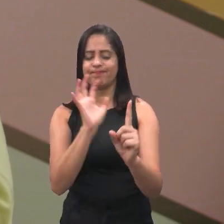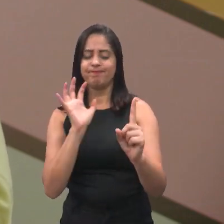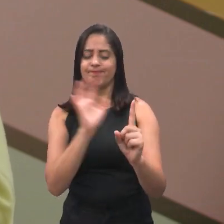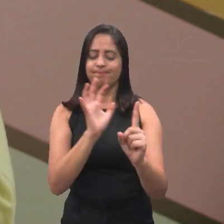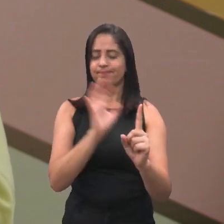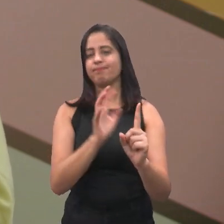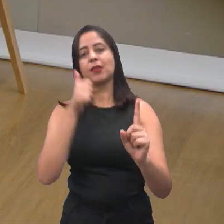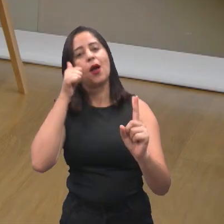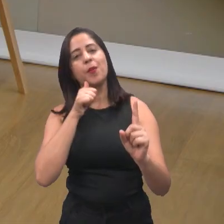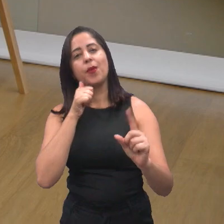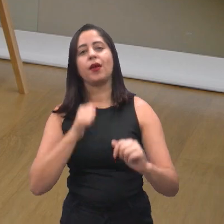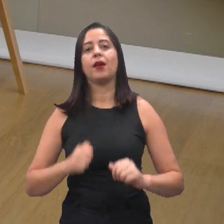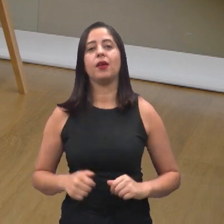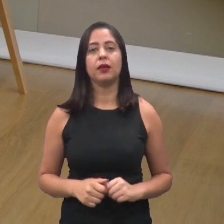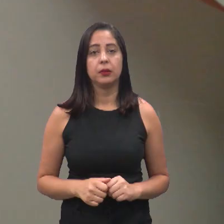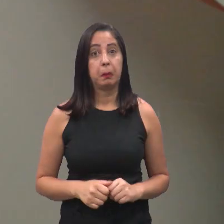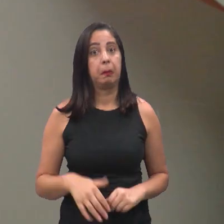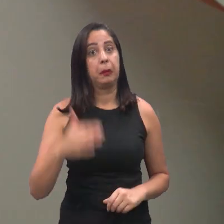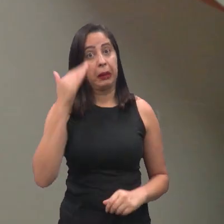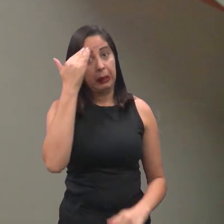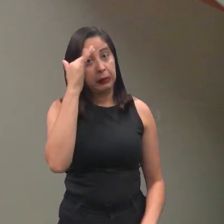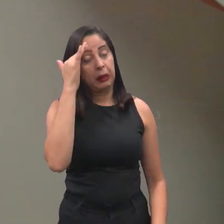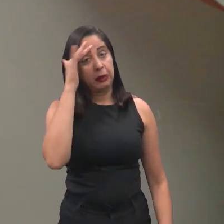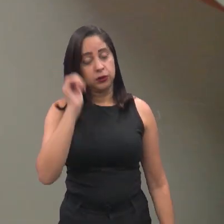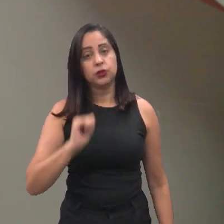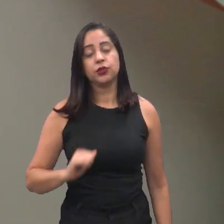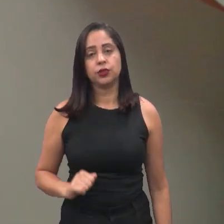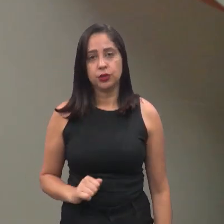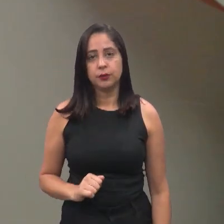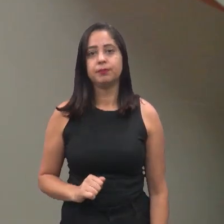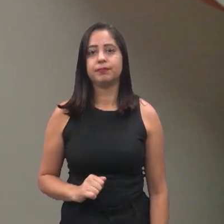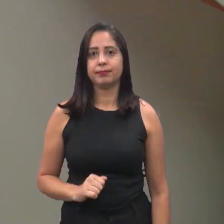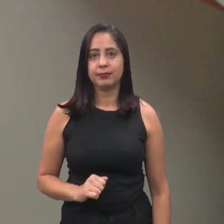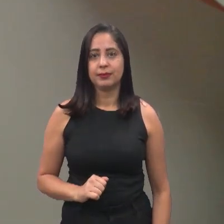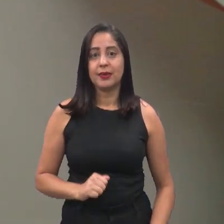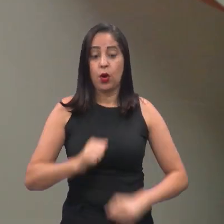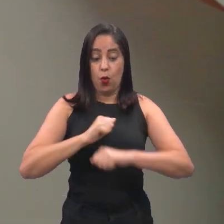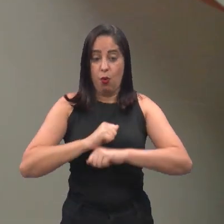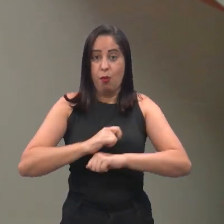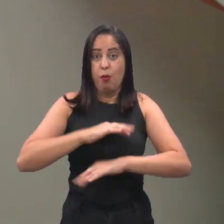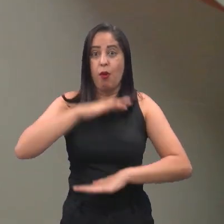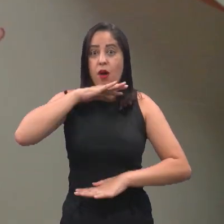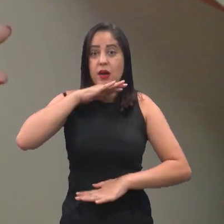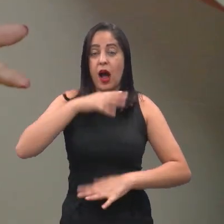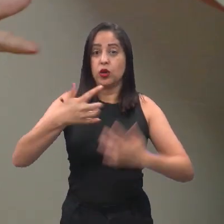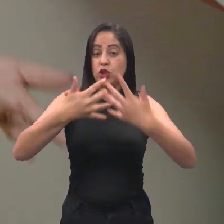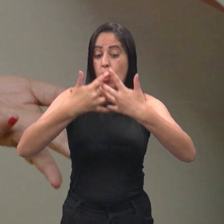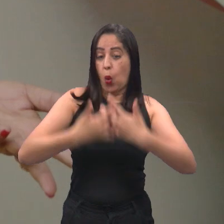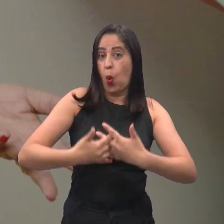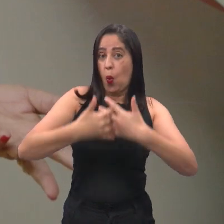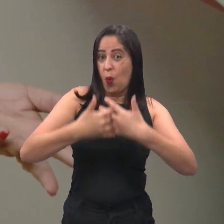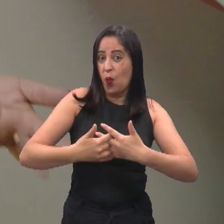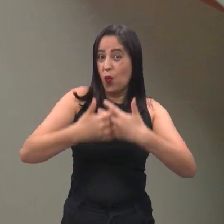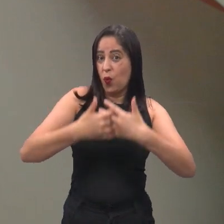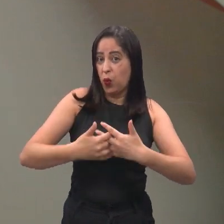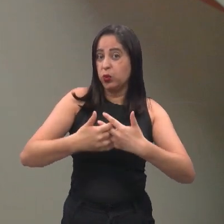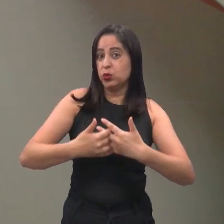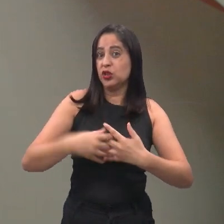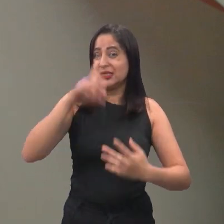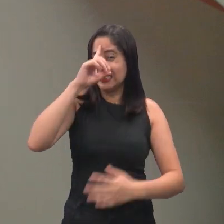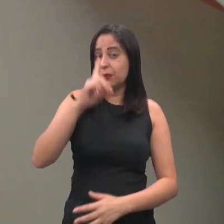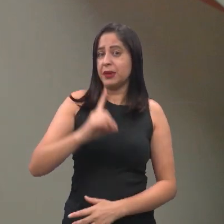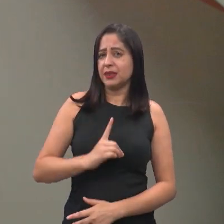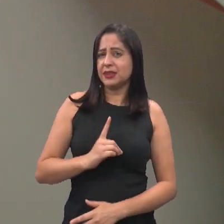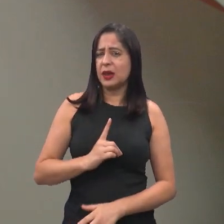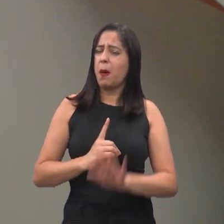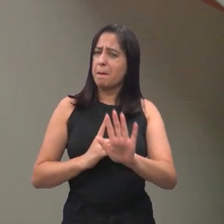mulher. Entendi, Mariana. Bom, gente, muitas vezes o burnout pode ser confundido com a depressão. Mariana começou a explicar aqui, né? Mas